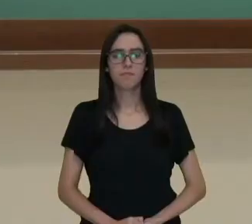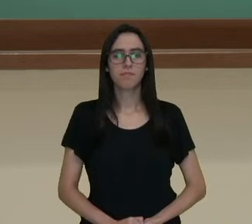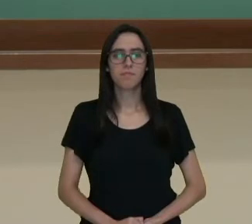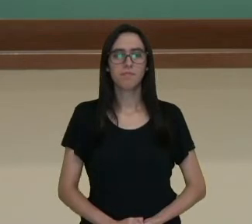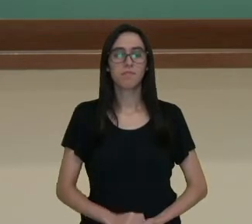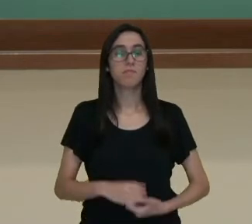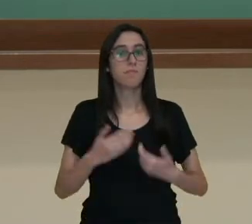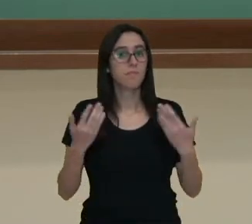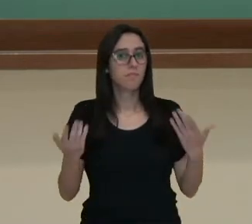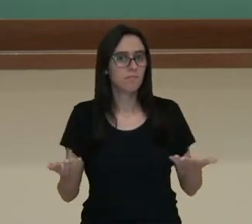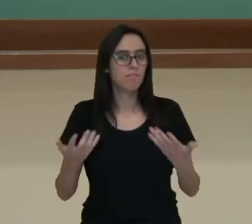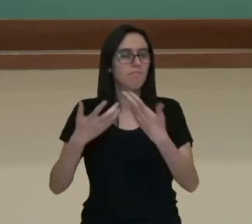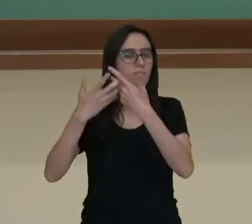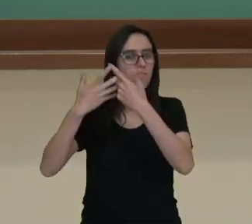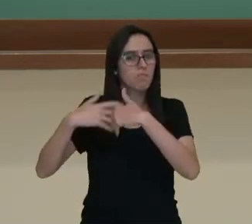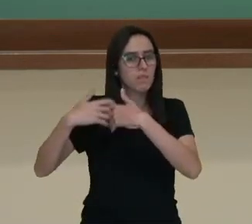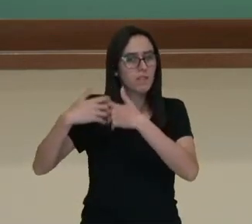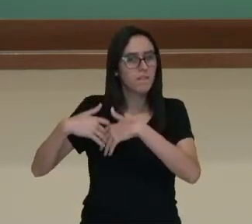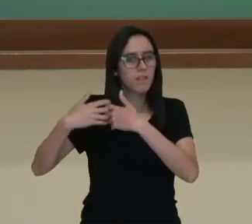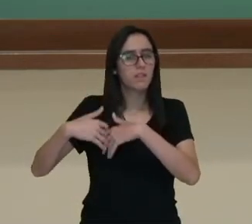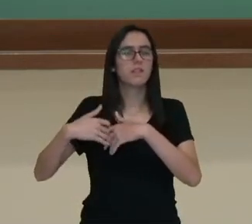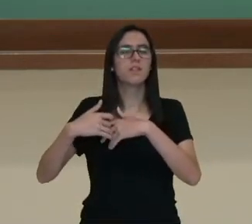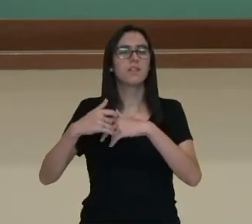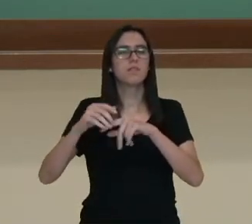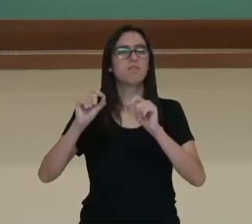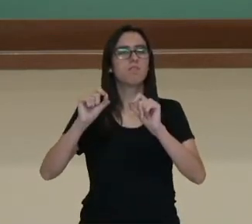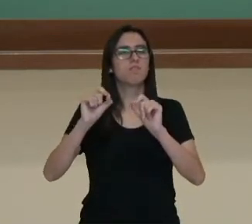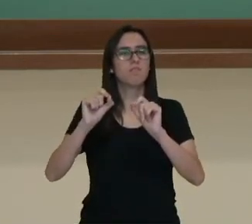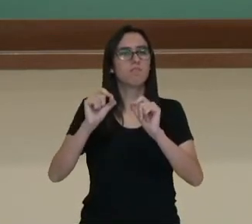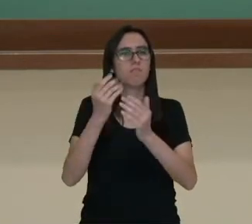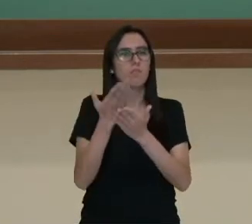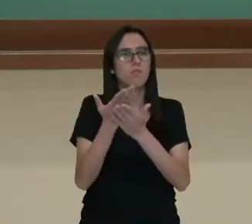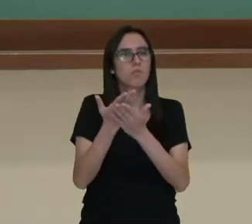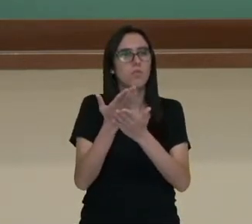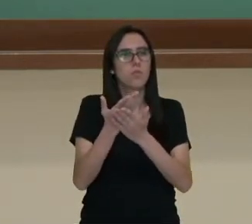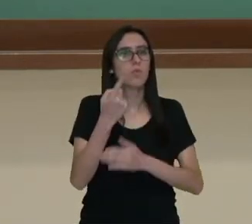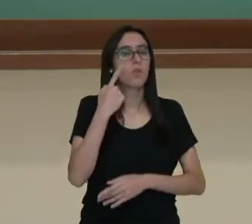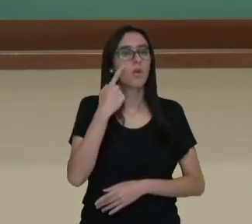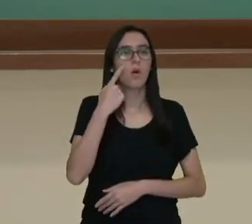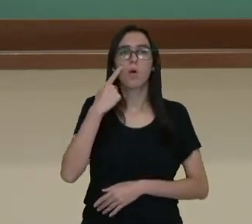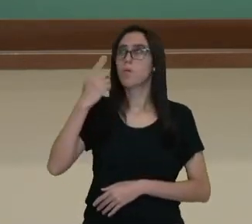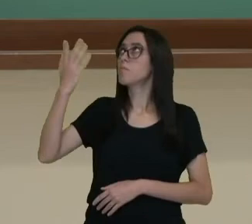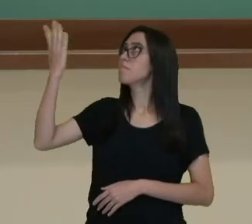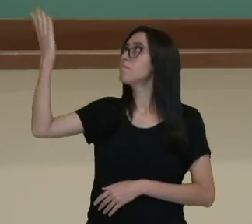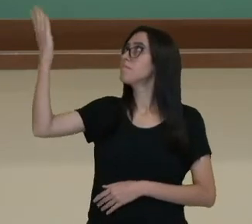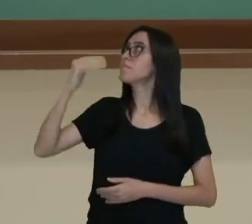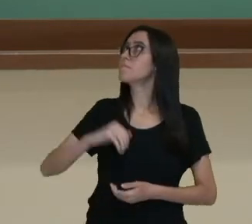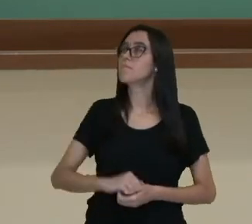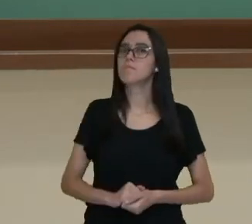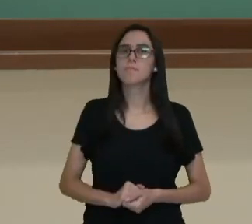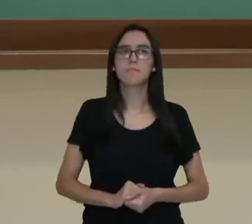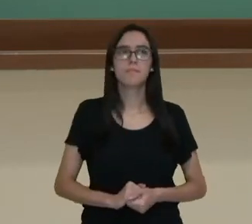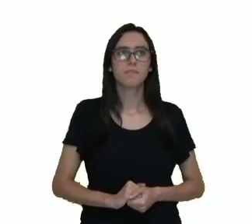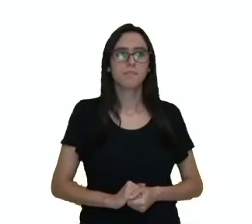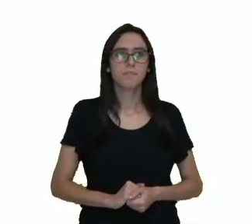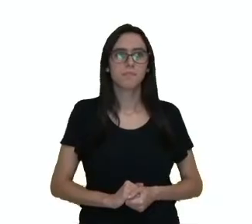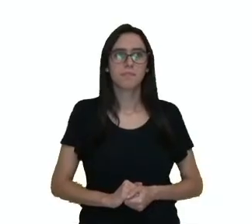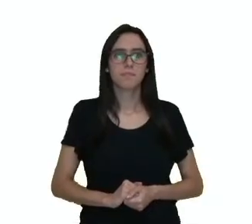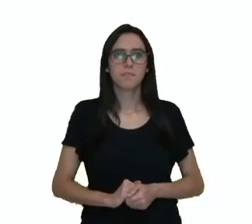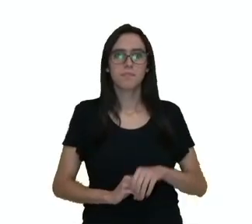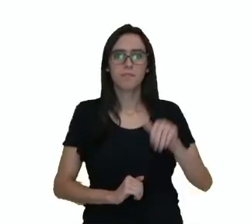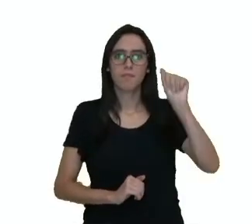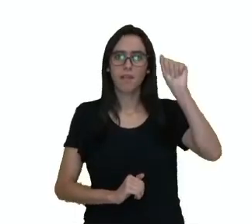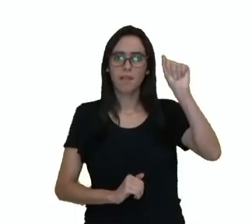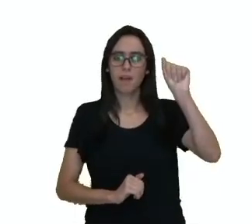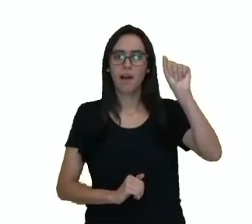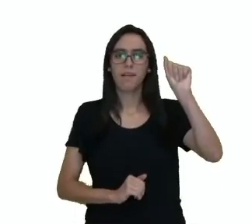Então, fazendo reflexão sobre o que estudamos na aula, né? Olha o que nós temos aqui, ó. La F, la